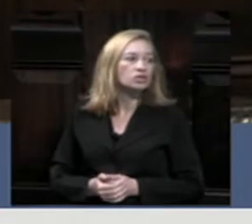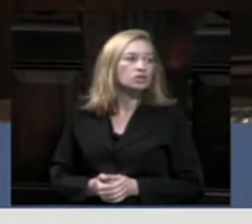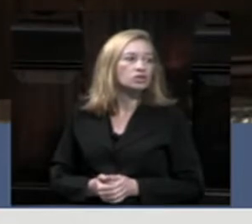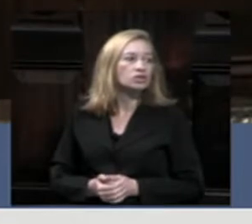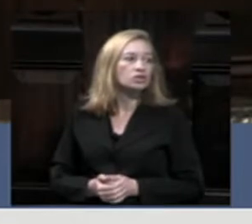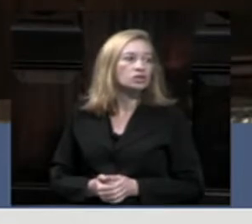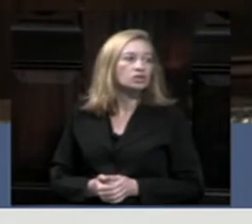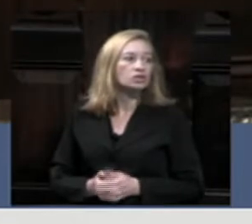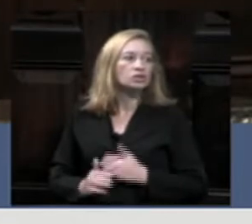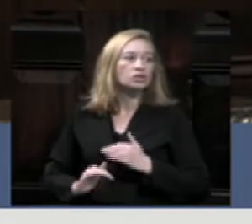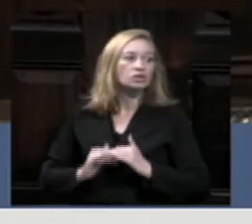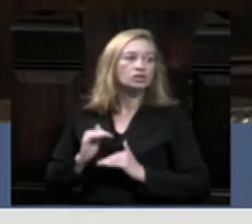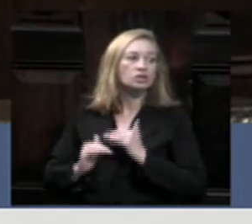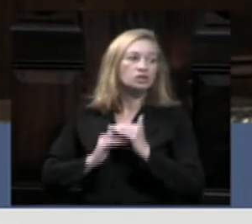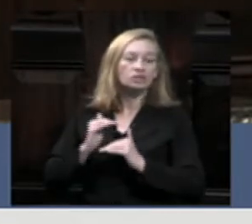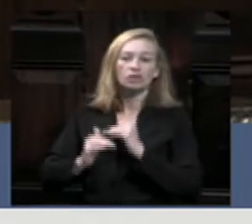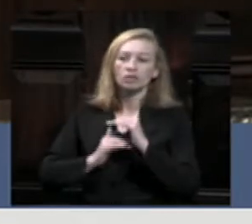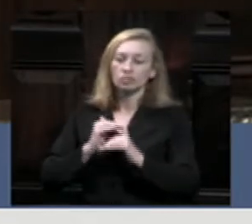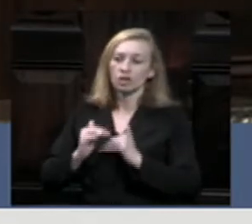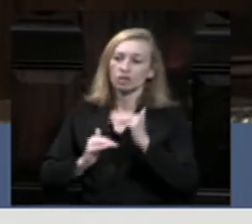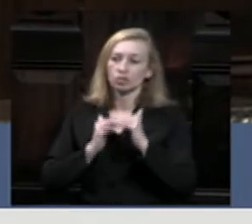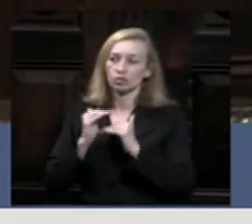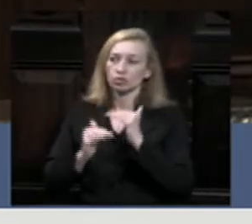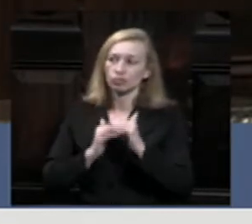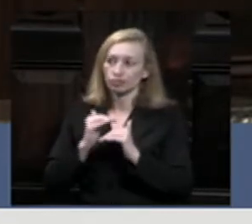chamado desenvolvimento sustentável.